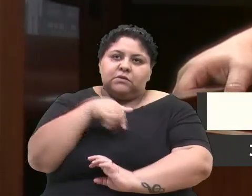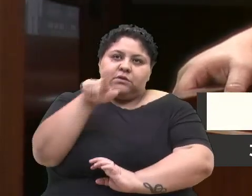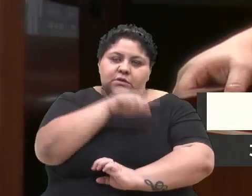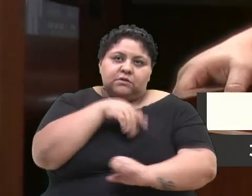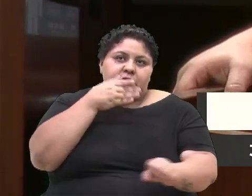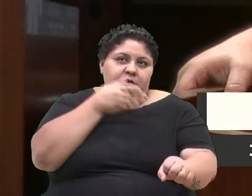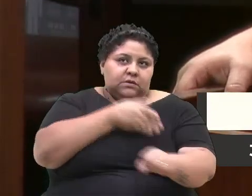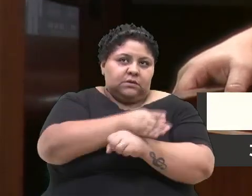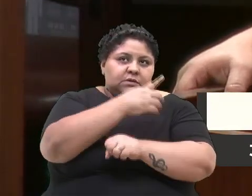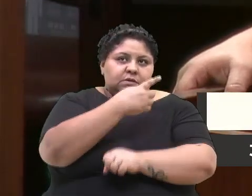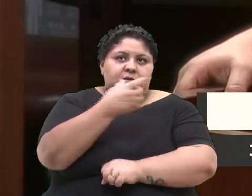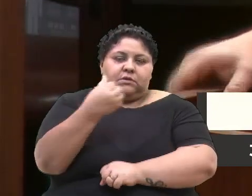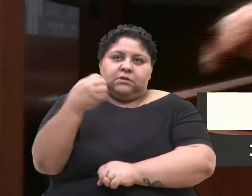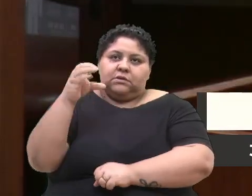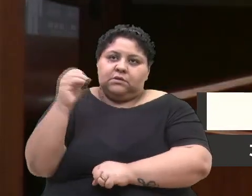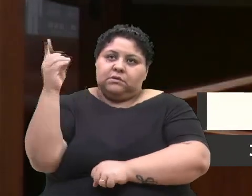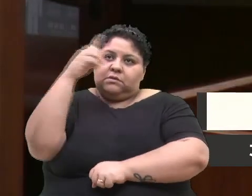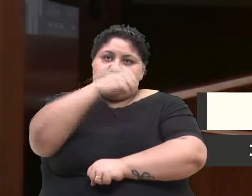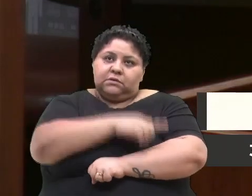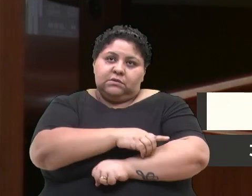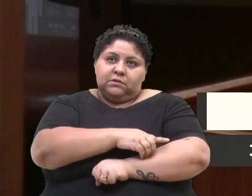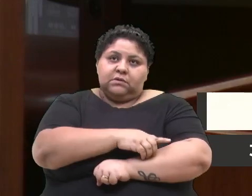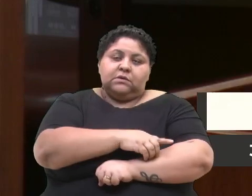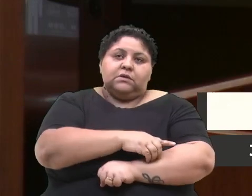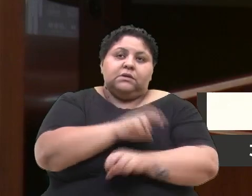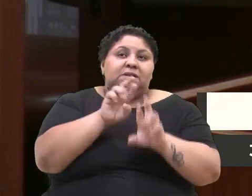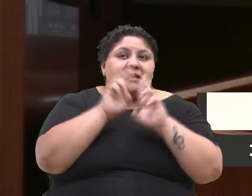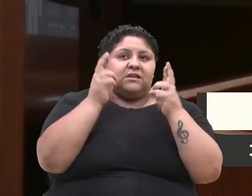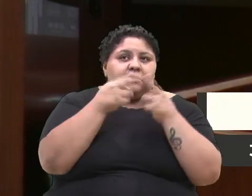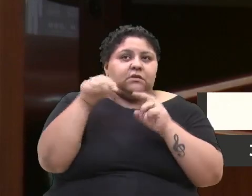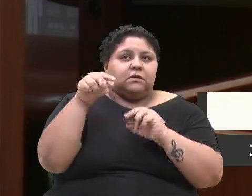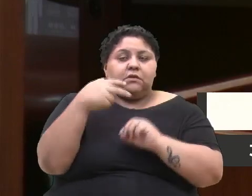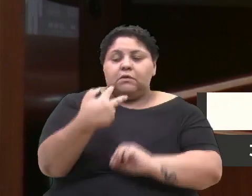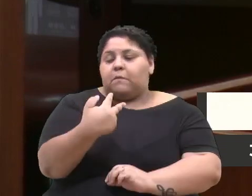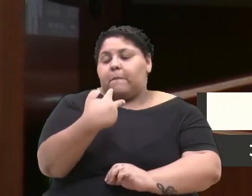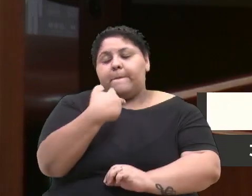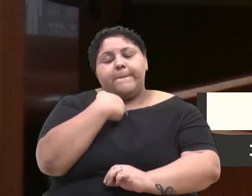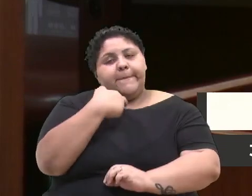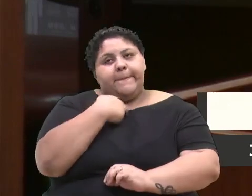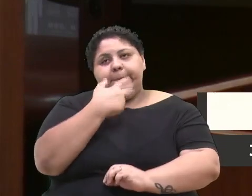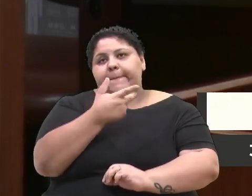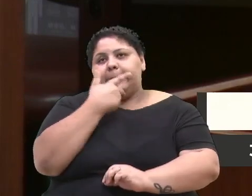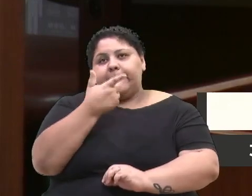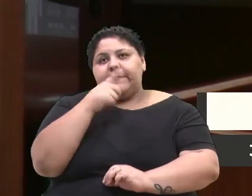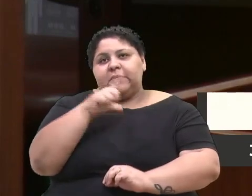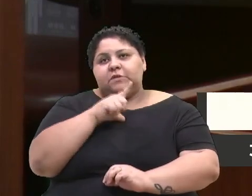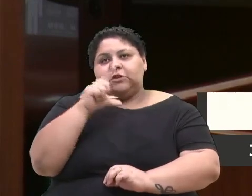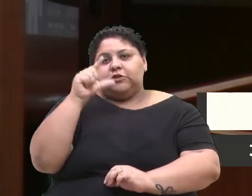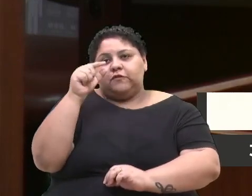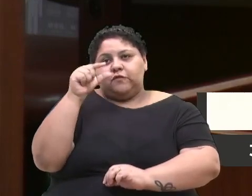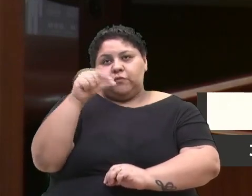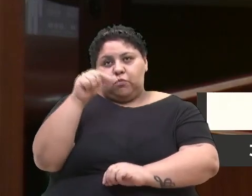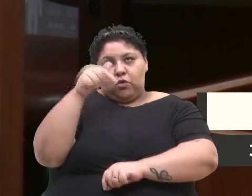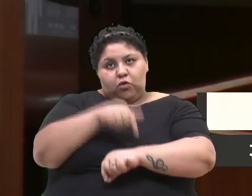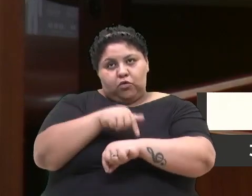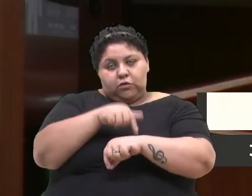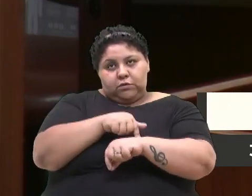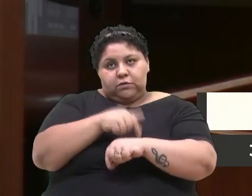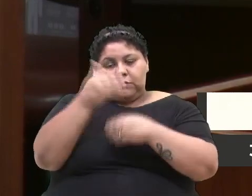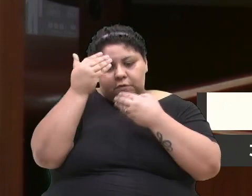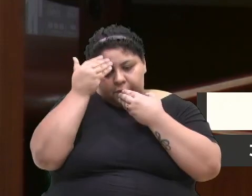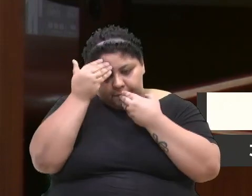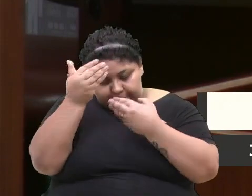por 160 dias dentro da CPI da saúde, não posso deixar de manifestar, se tive pouco tempo da parte do vereador Ues, quero